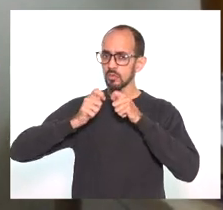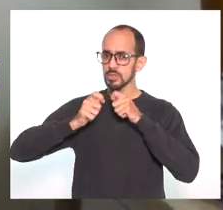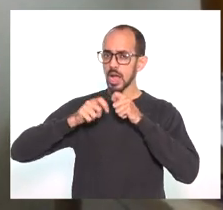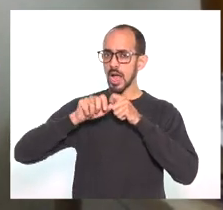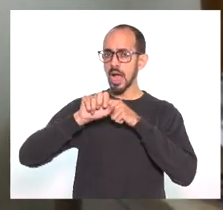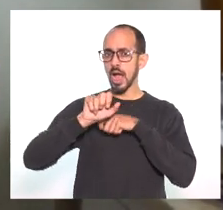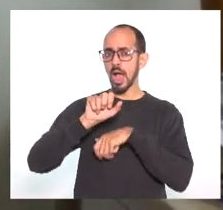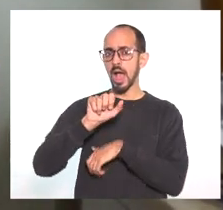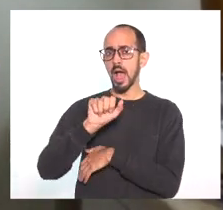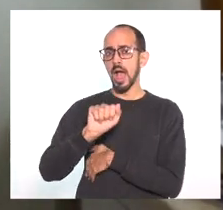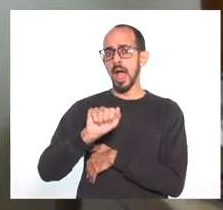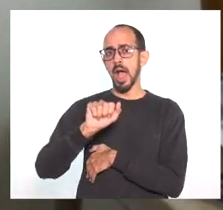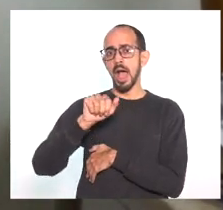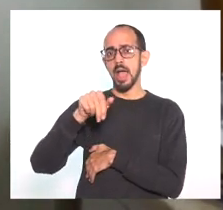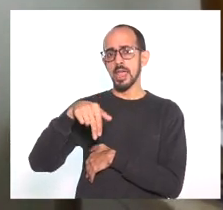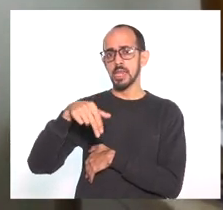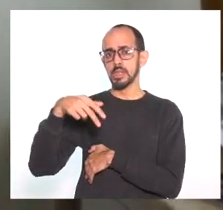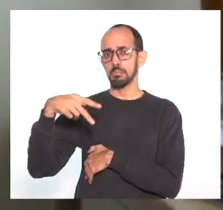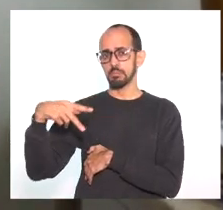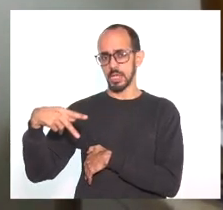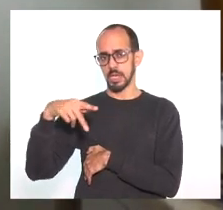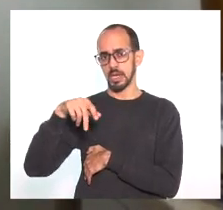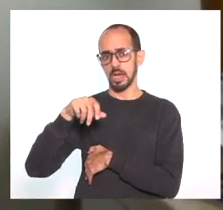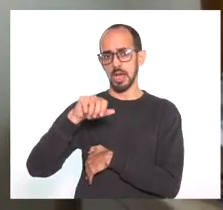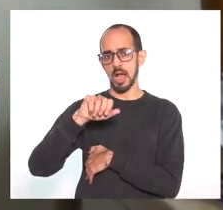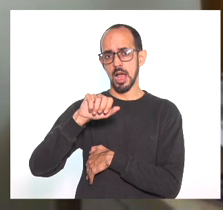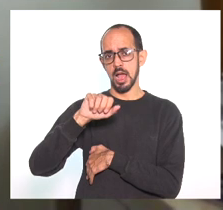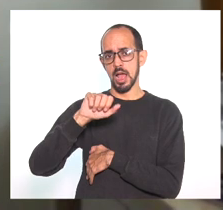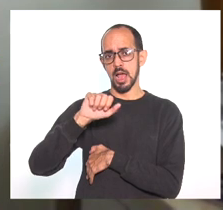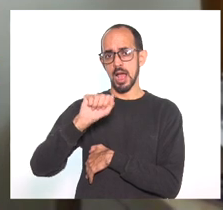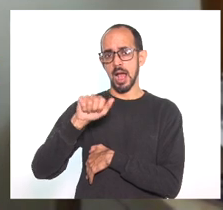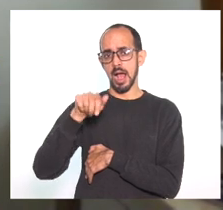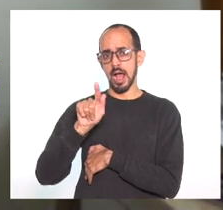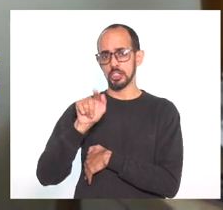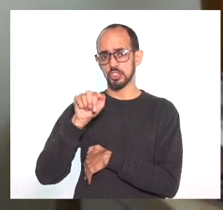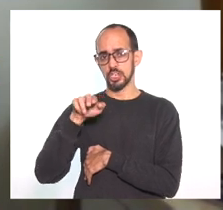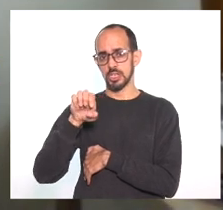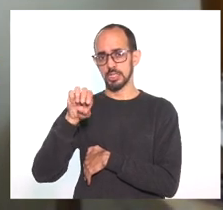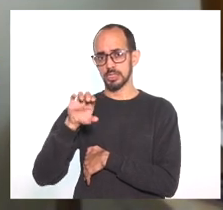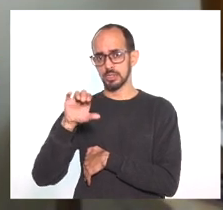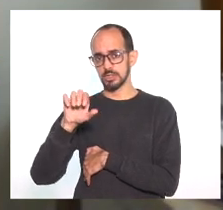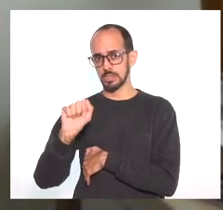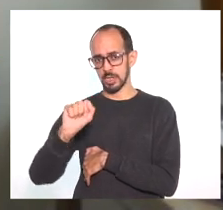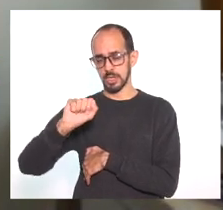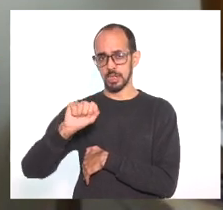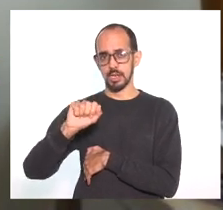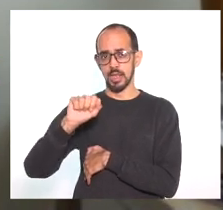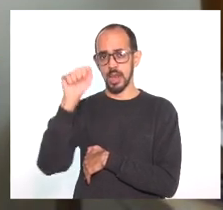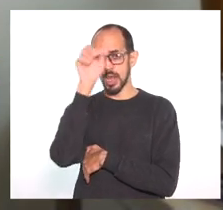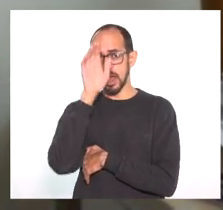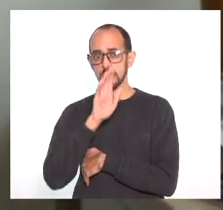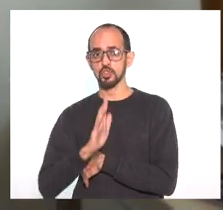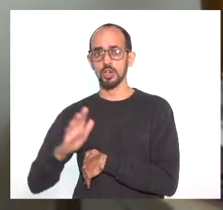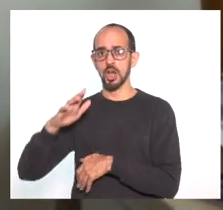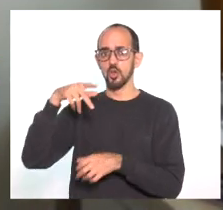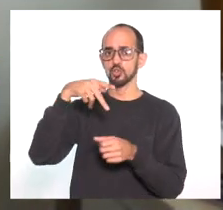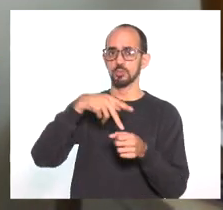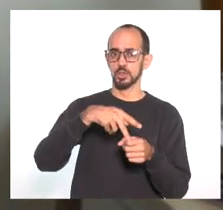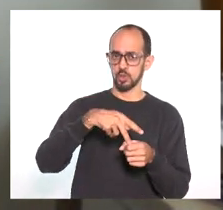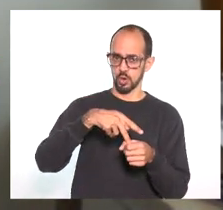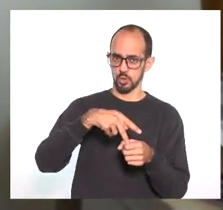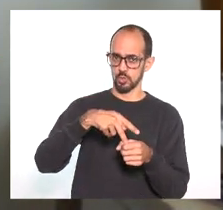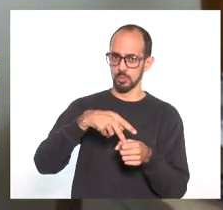Agência Nacional de Petróleo para que ela explicitasse, eu já estou